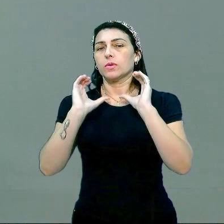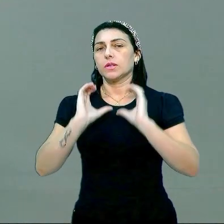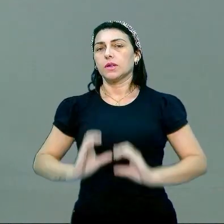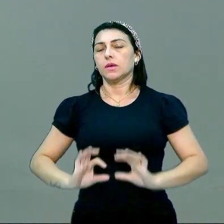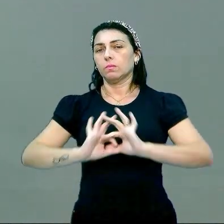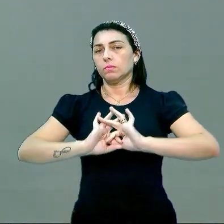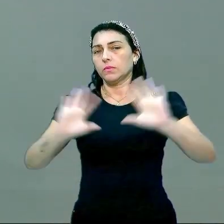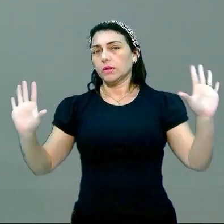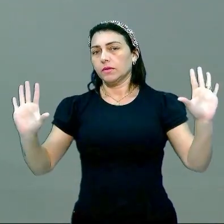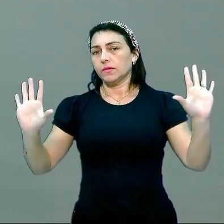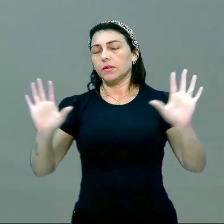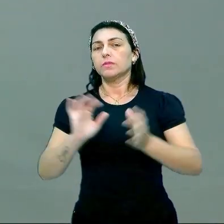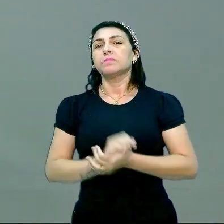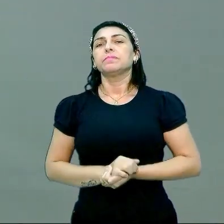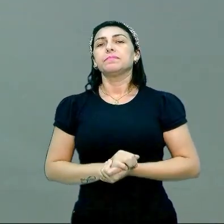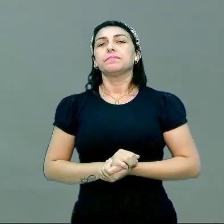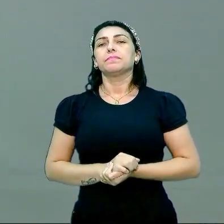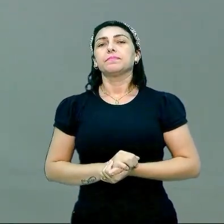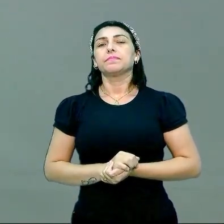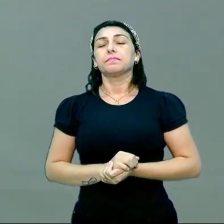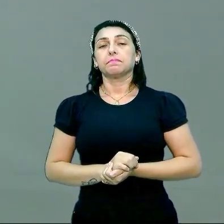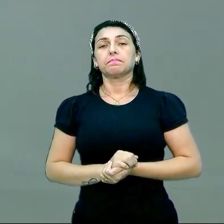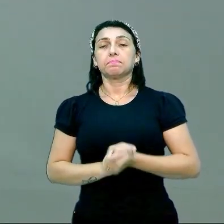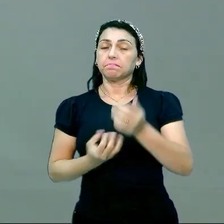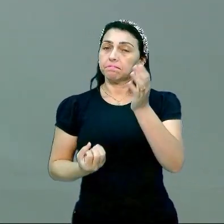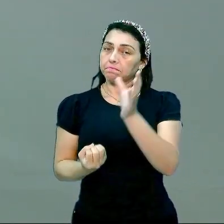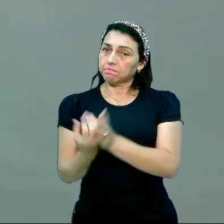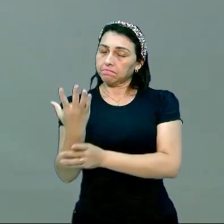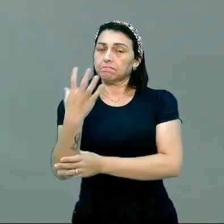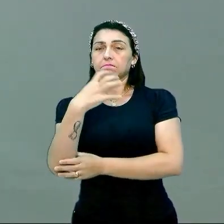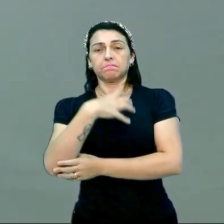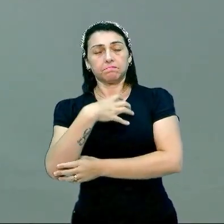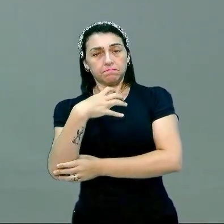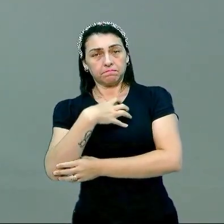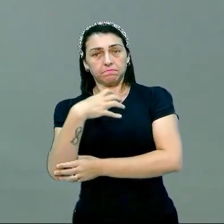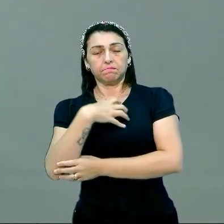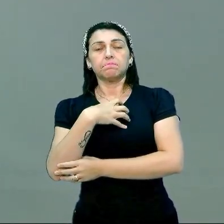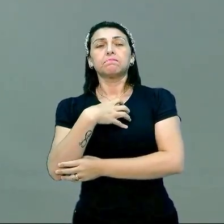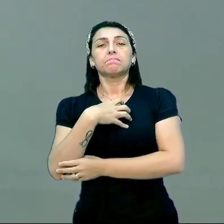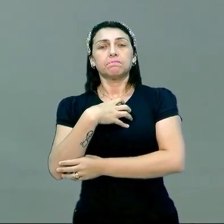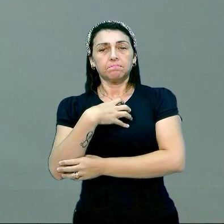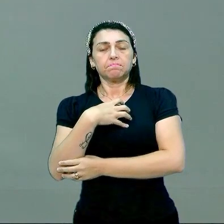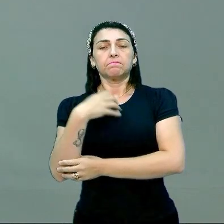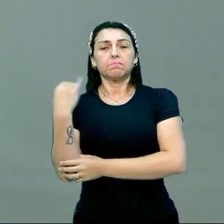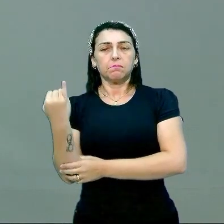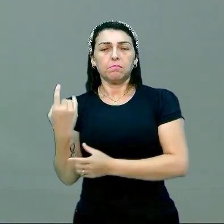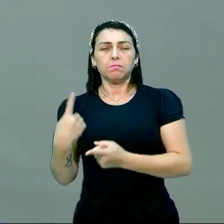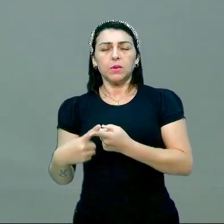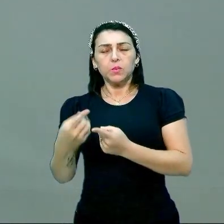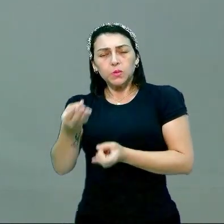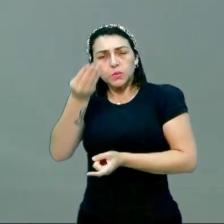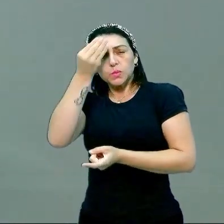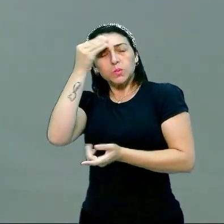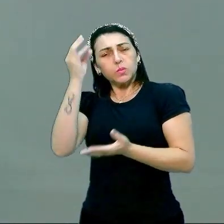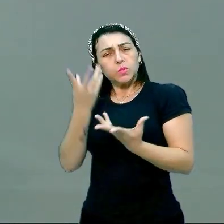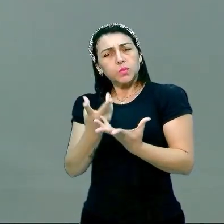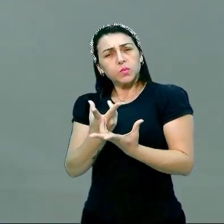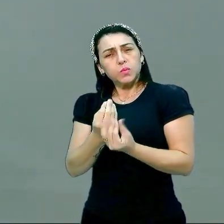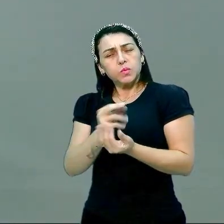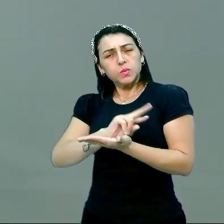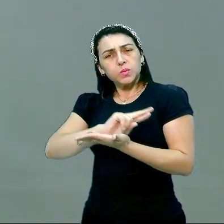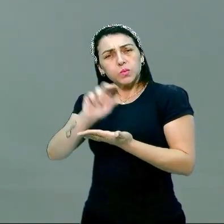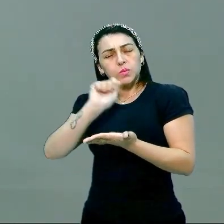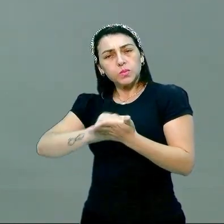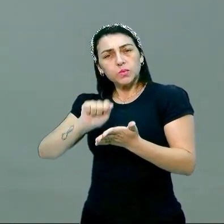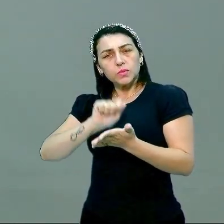cidadão livre. Então, nesse aspecto, esse modo de produção escravista ele é marcante, porque ficou muita coisa registrada